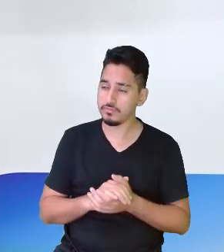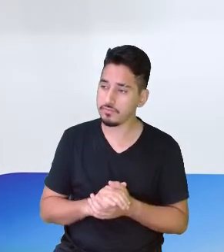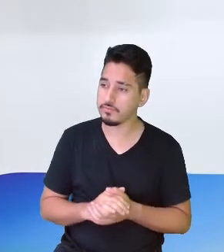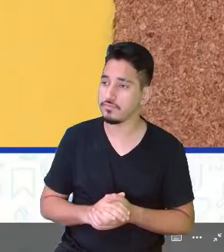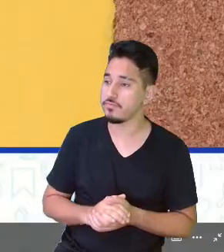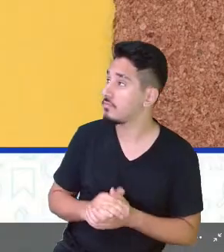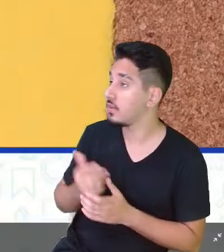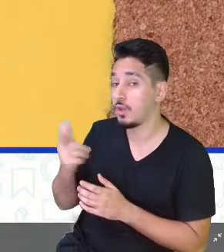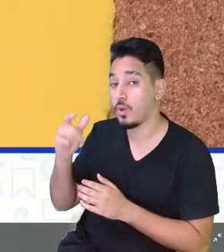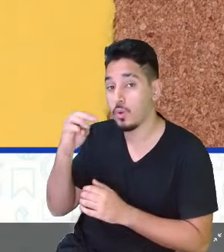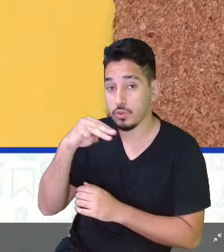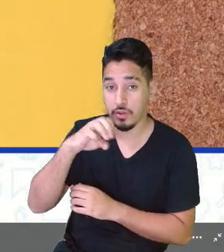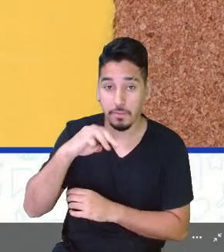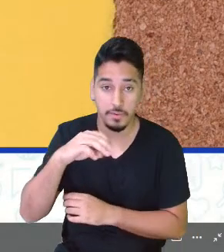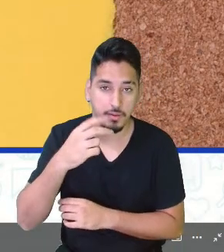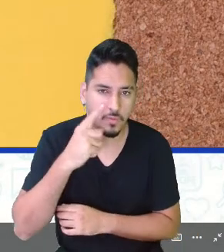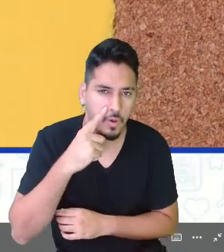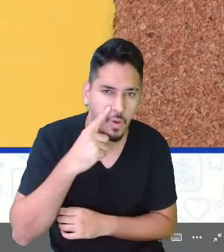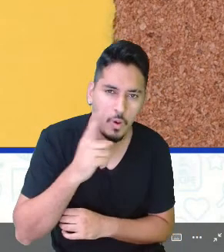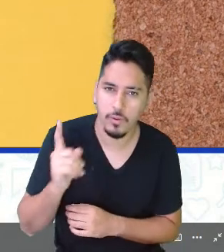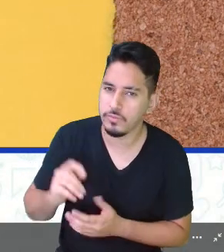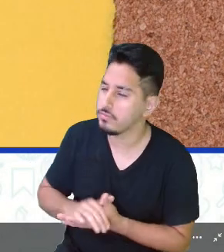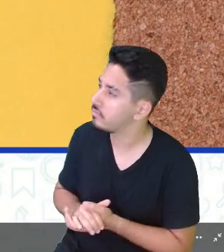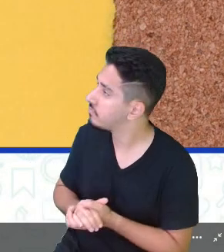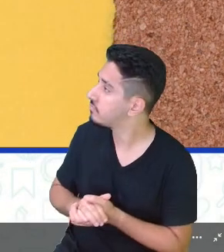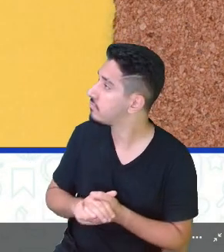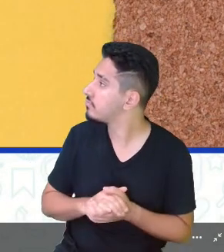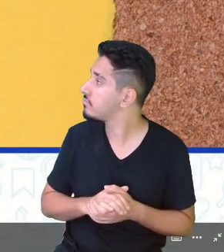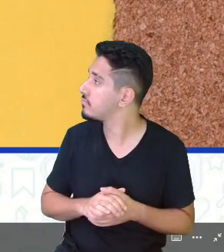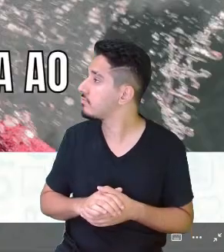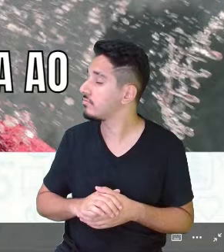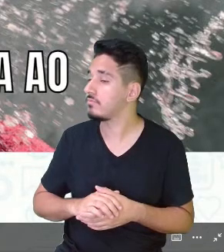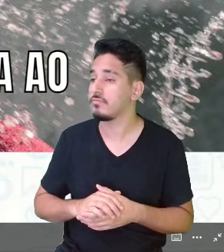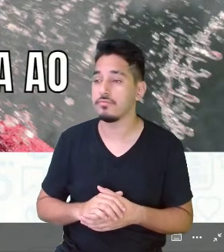mais alguns outros memes pra gente dar uma olhada, tá?